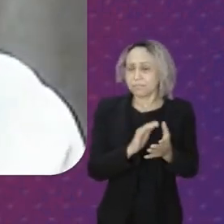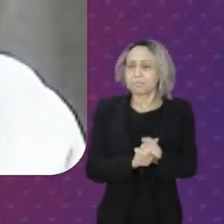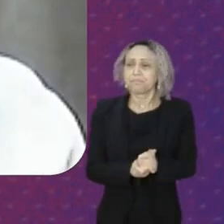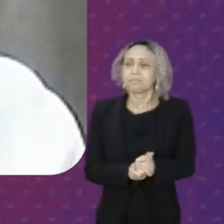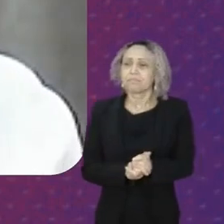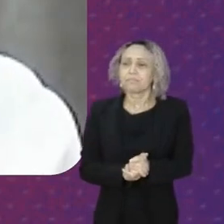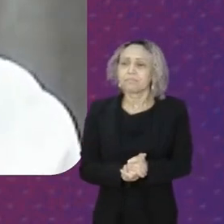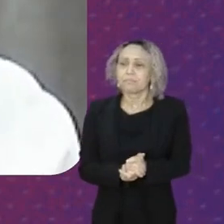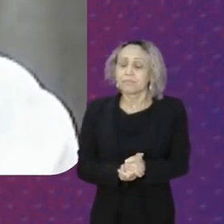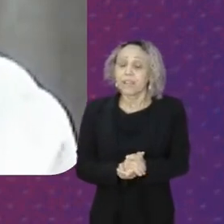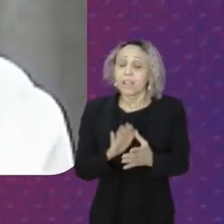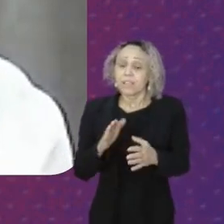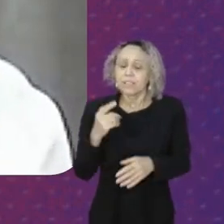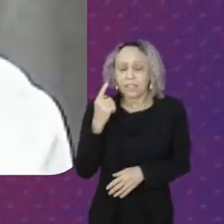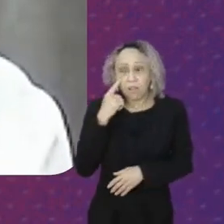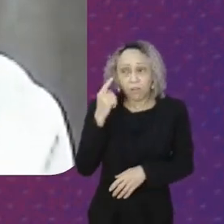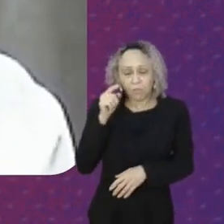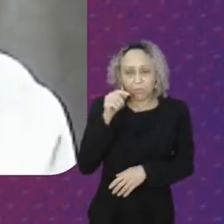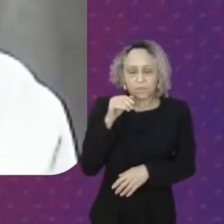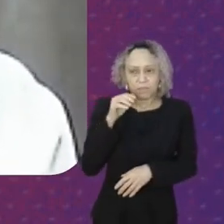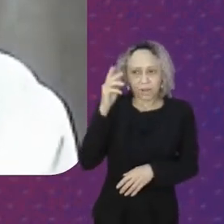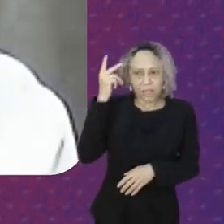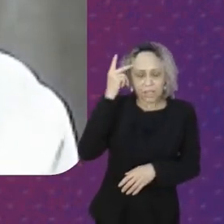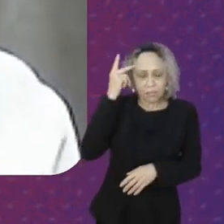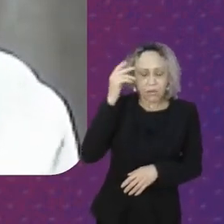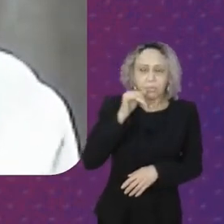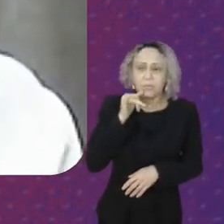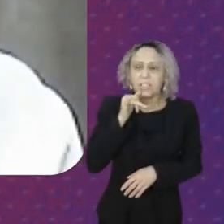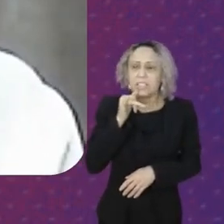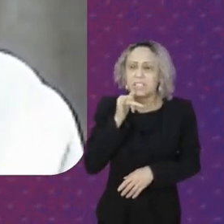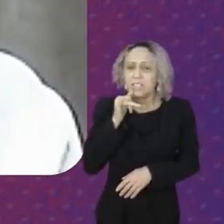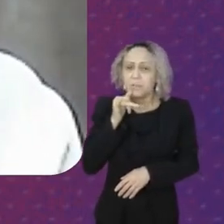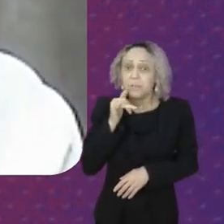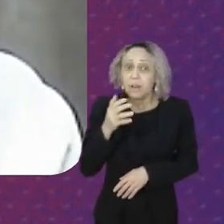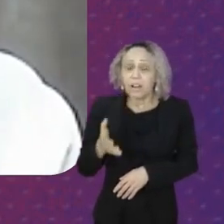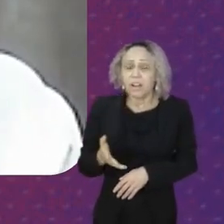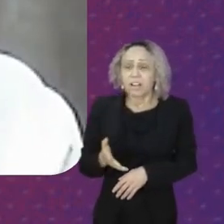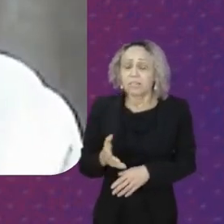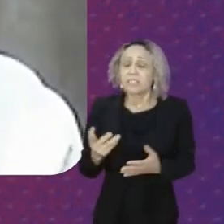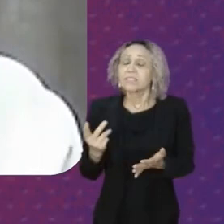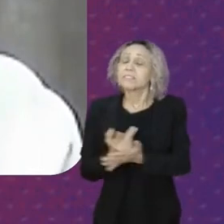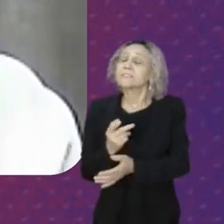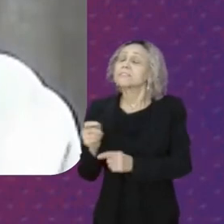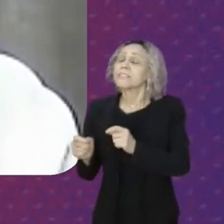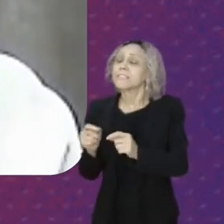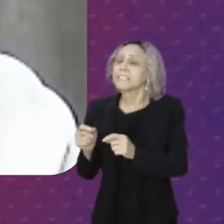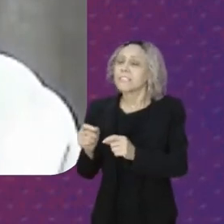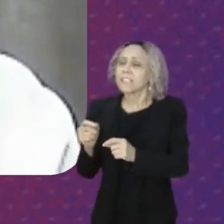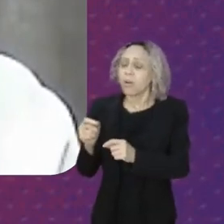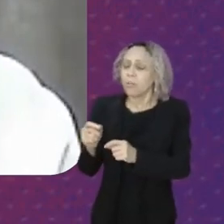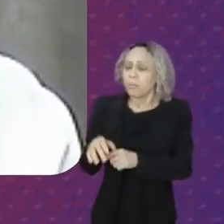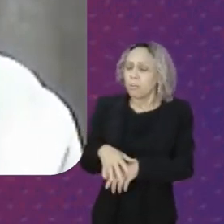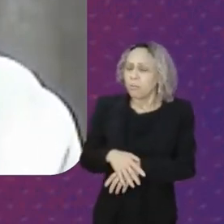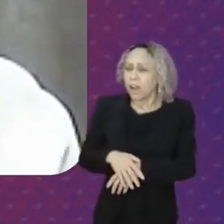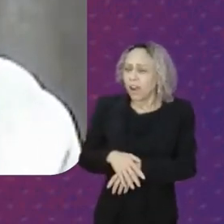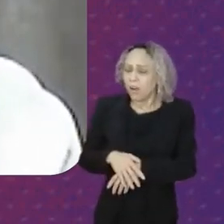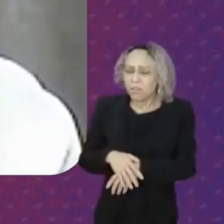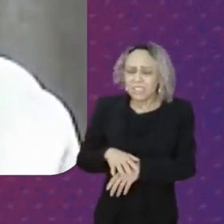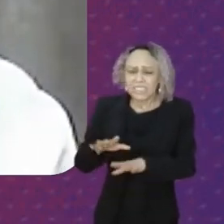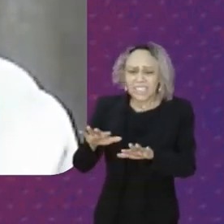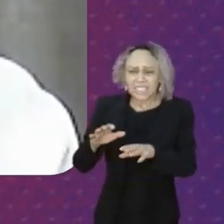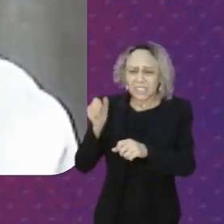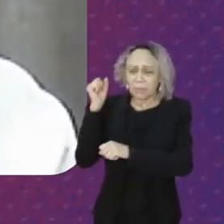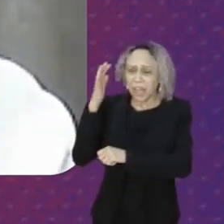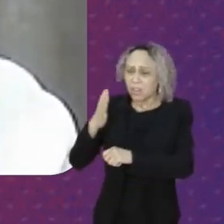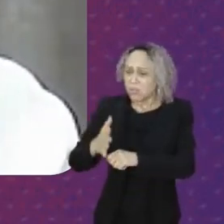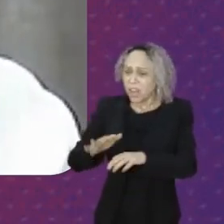alimento no lixo. No lixo. É a fome voltando. A fome que tinha saído do mapa, né? O Brasil tinha saído do mapa da